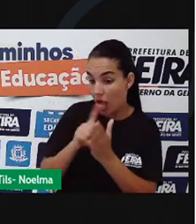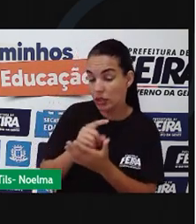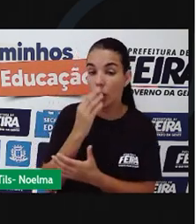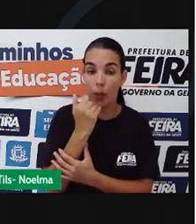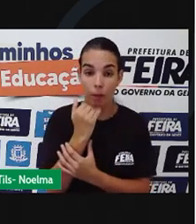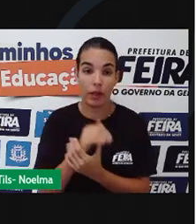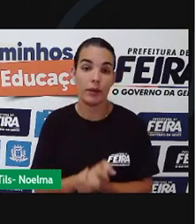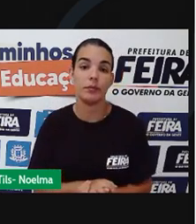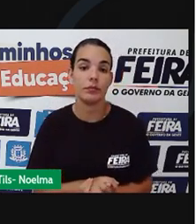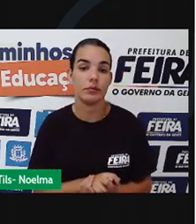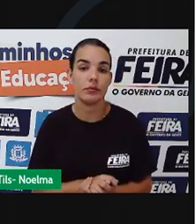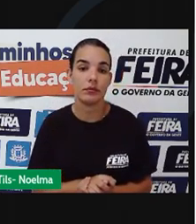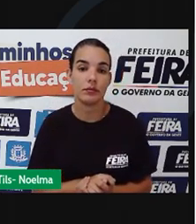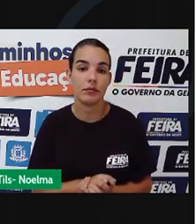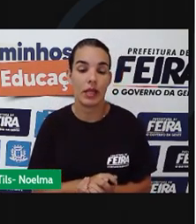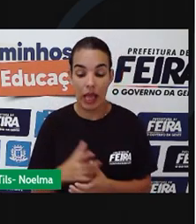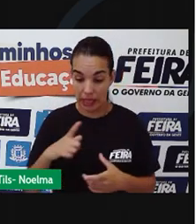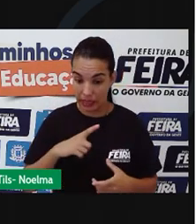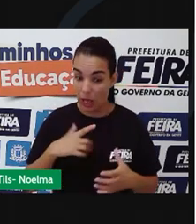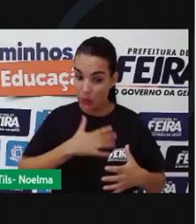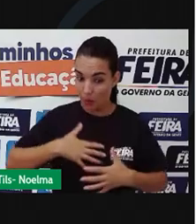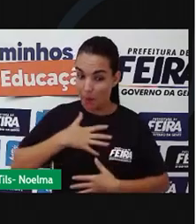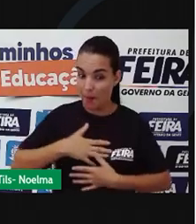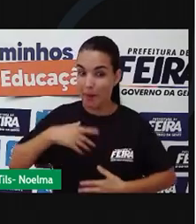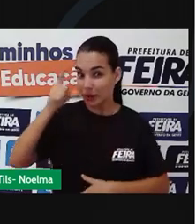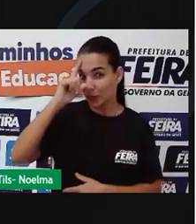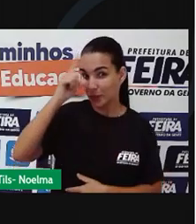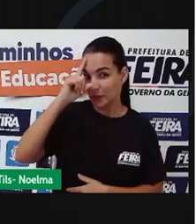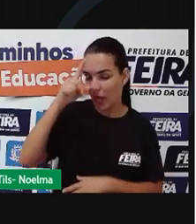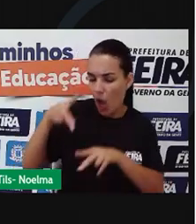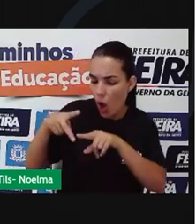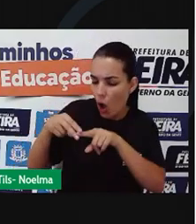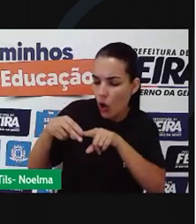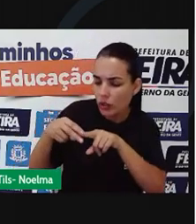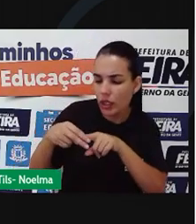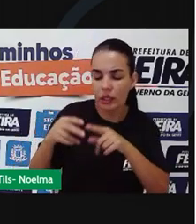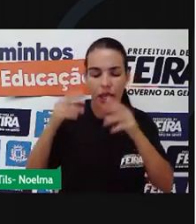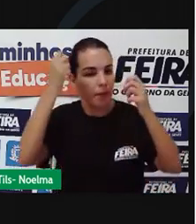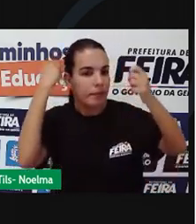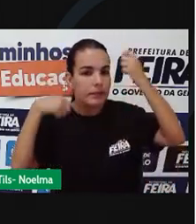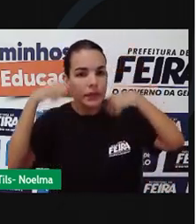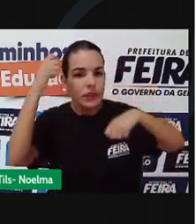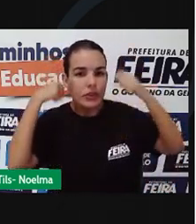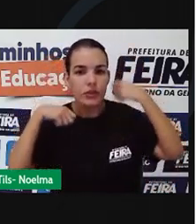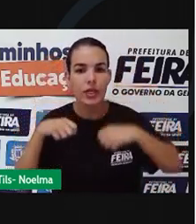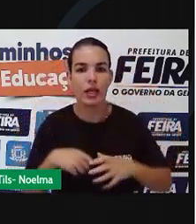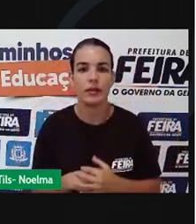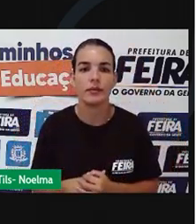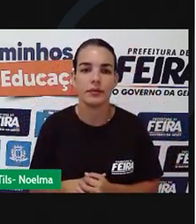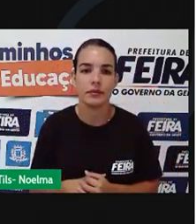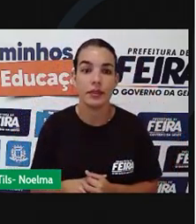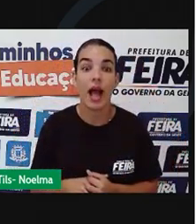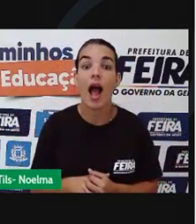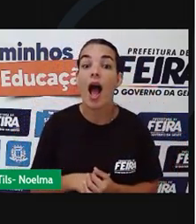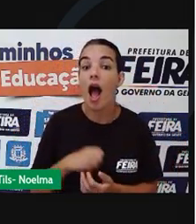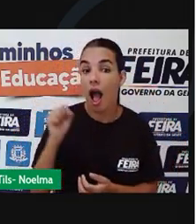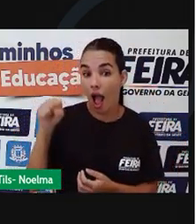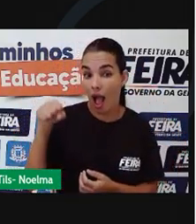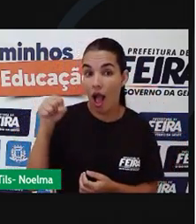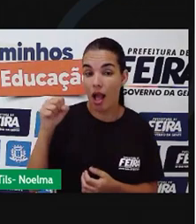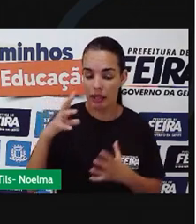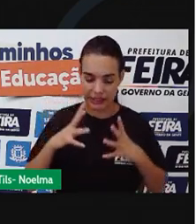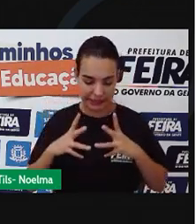de comê-los e tem que tomar banho todos os dias cortar as unhas pentear o cabelo assim vocês vão